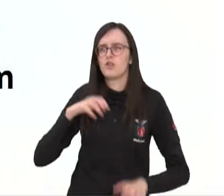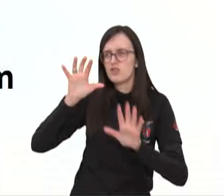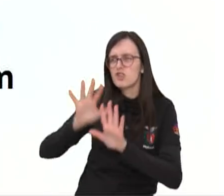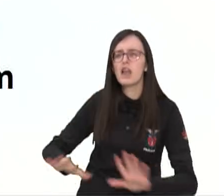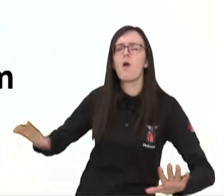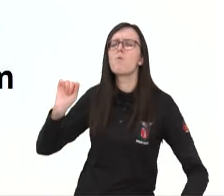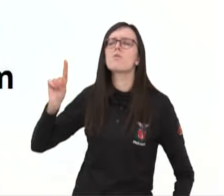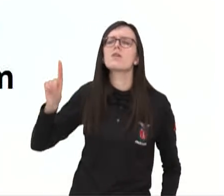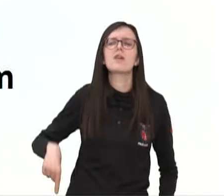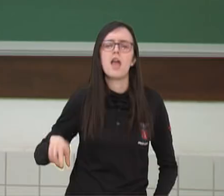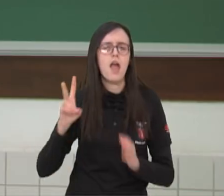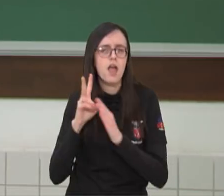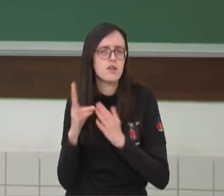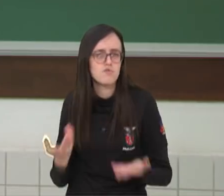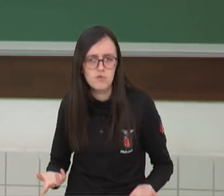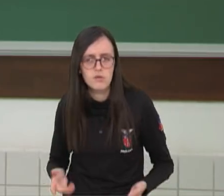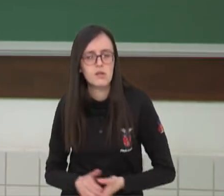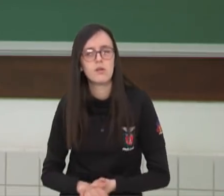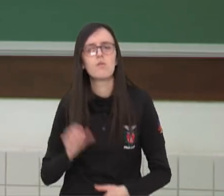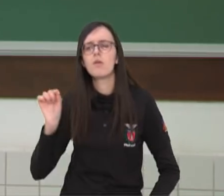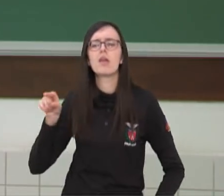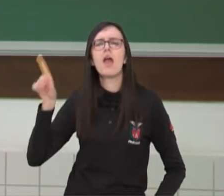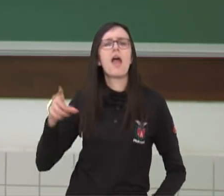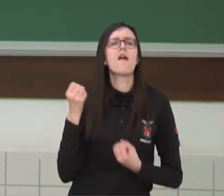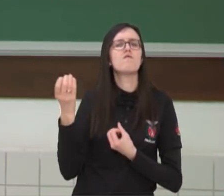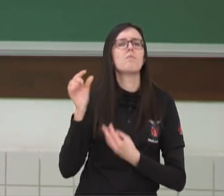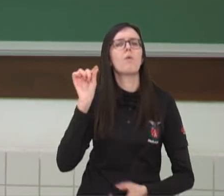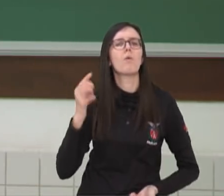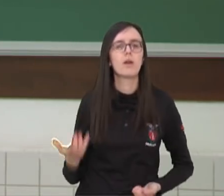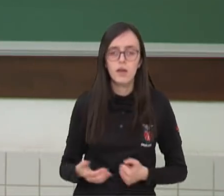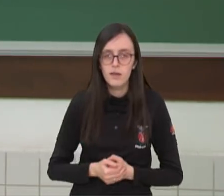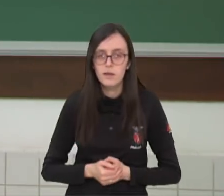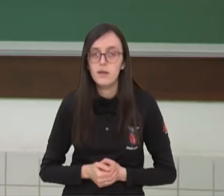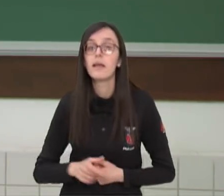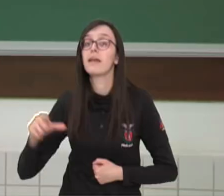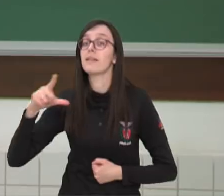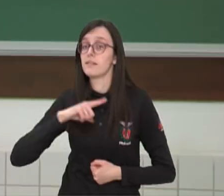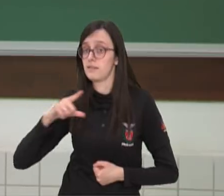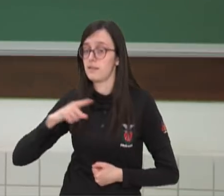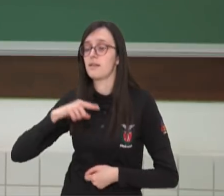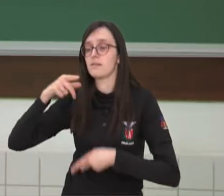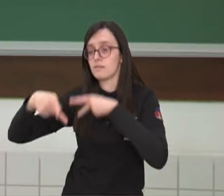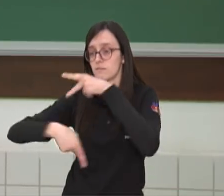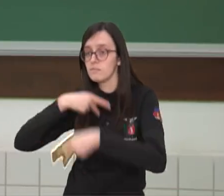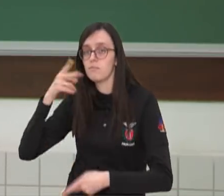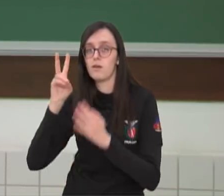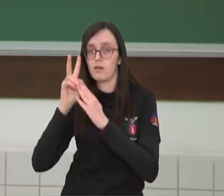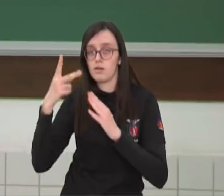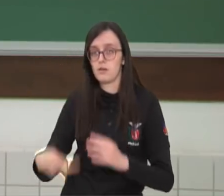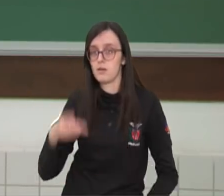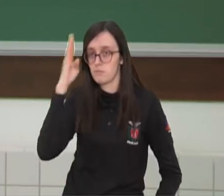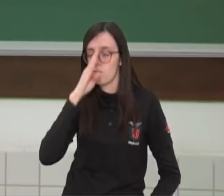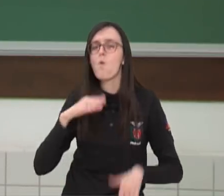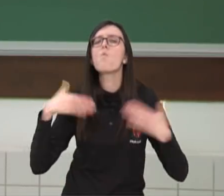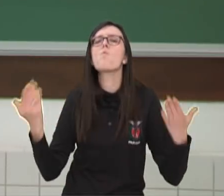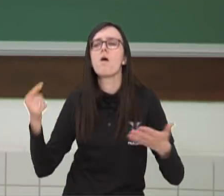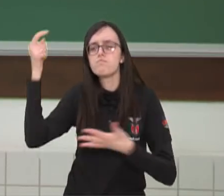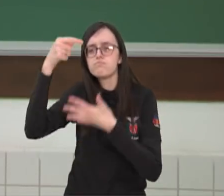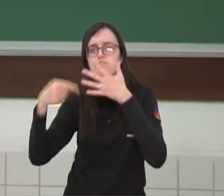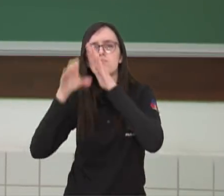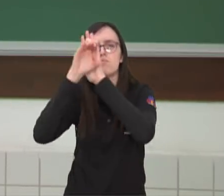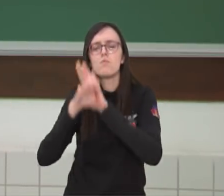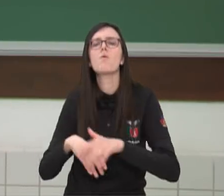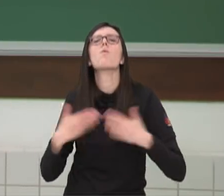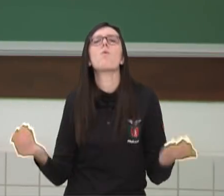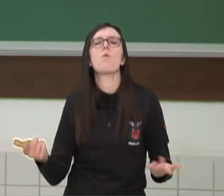de índio. O que se tinha de informação é: há tribos indígenas no Brasil. Quais as definições, os